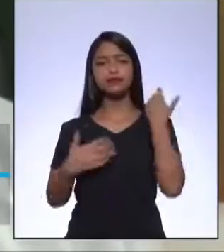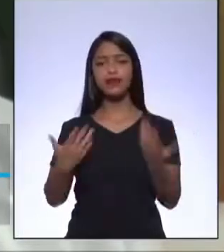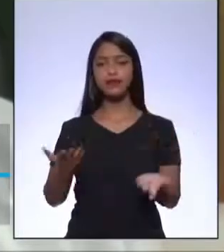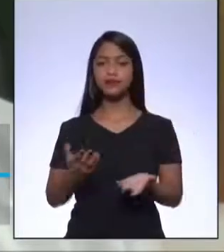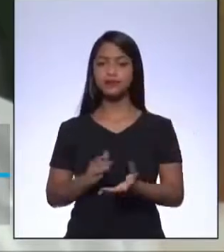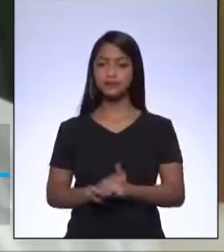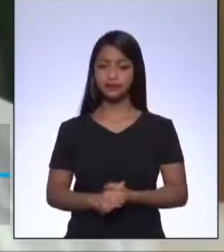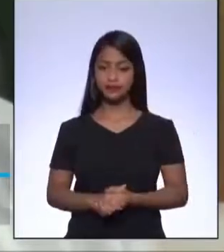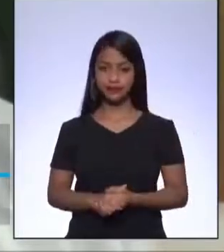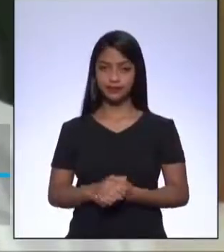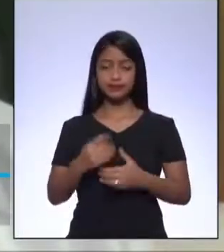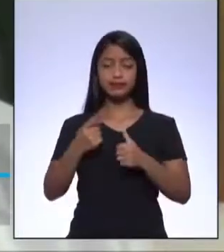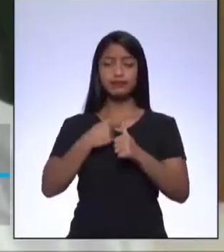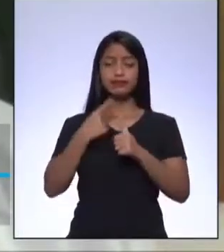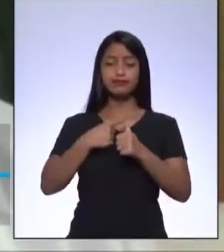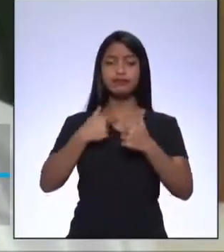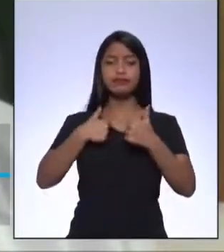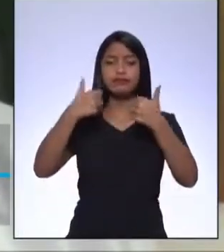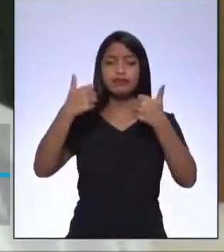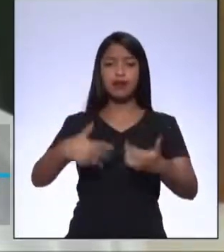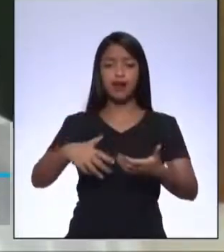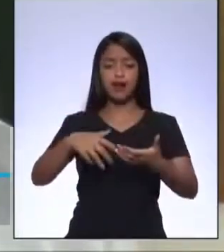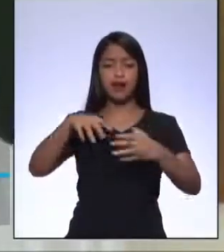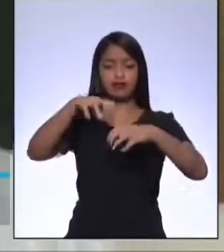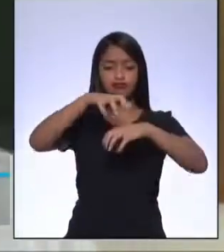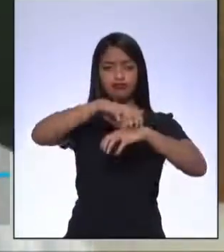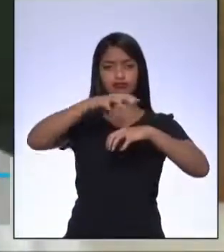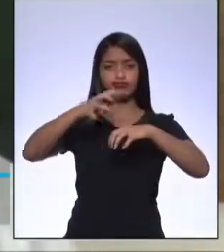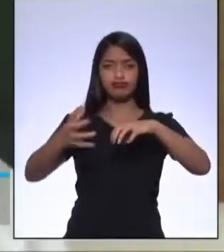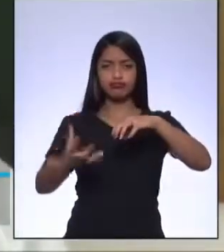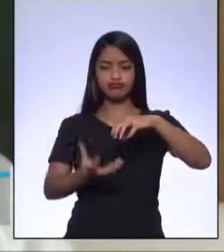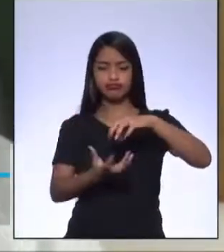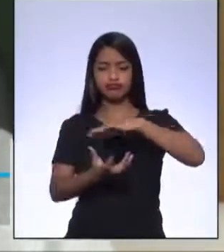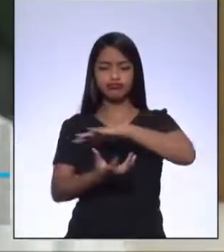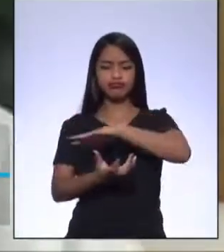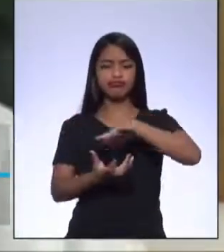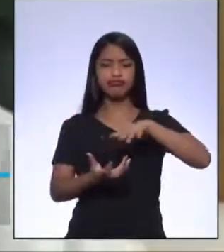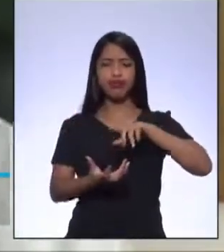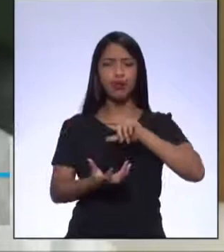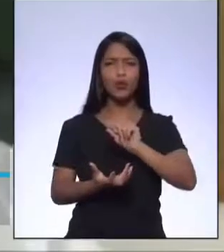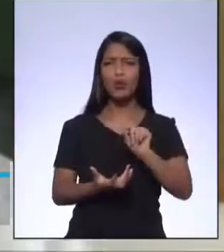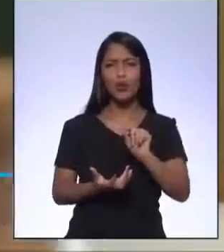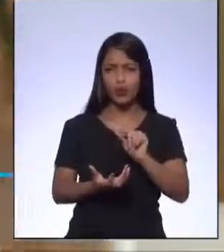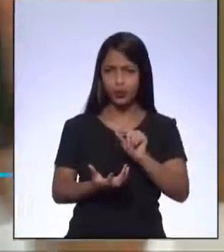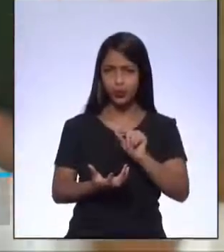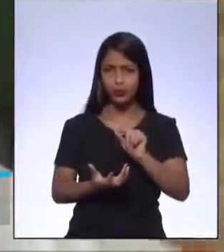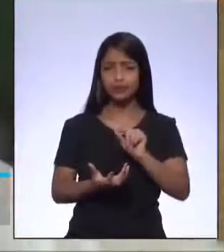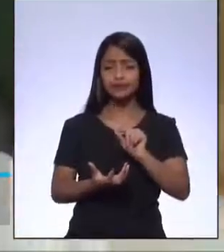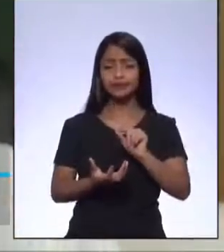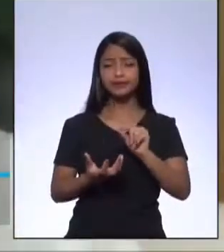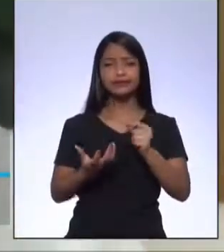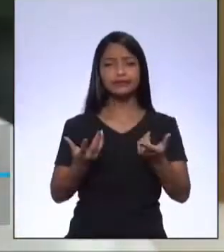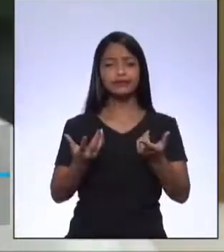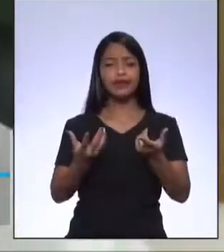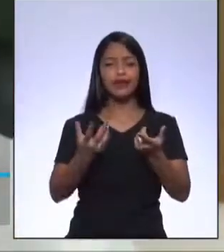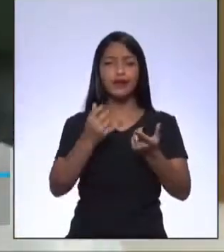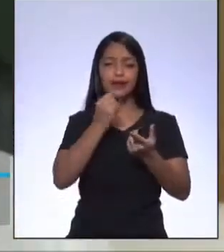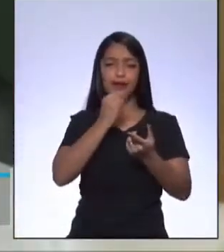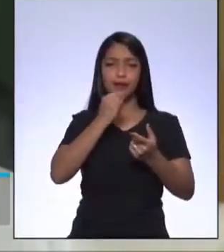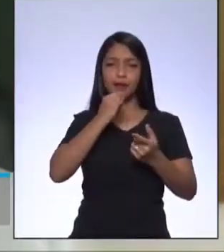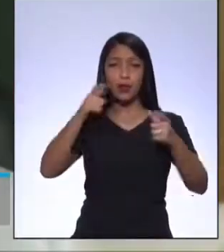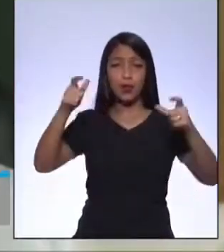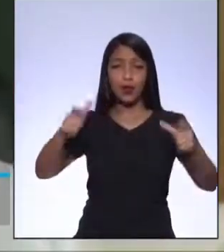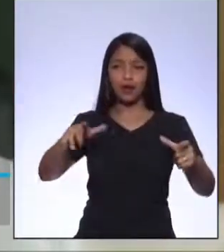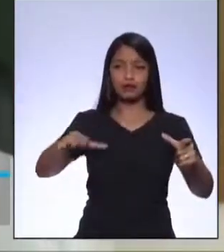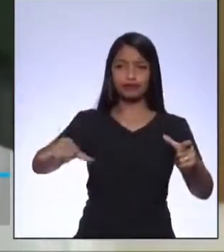então, gente, primeiro vamos definir o que é um ecossistema, tá? O ecossistema, a gente pode falar assim, que é um recorte de uma